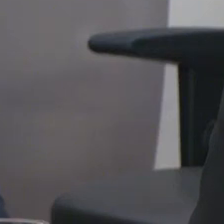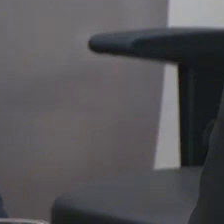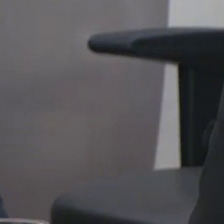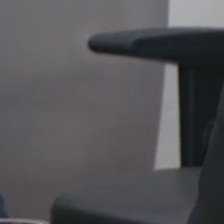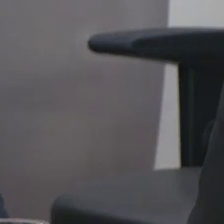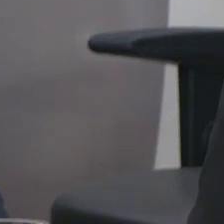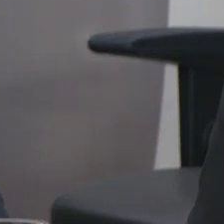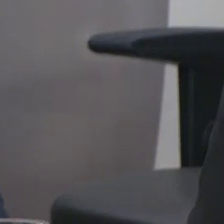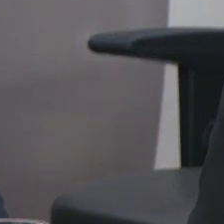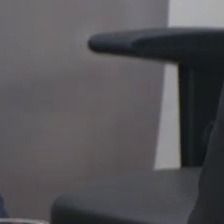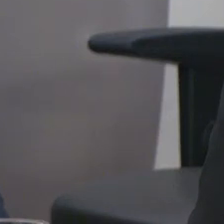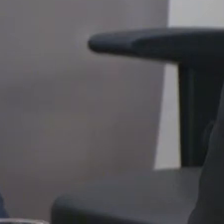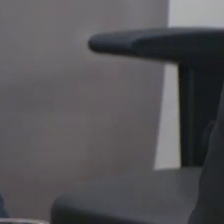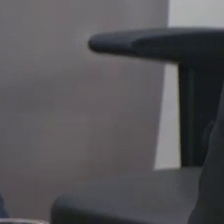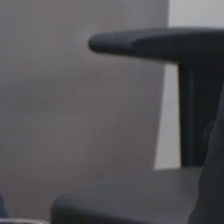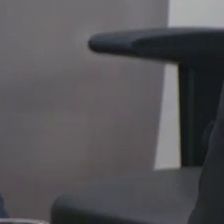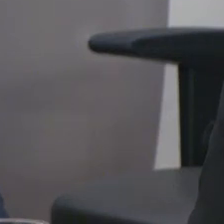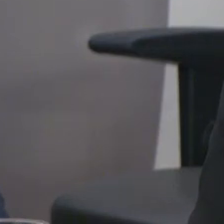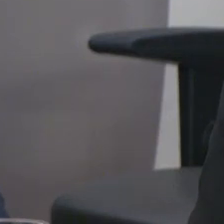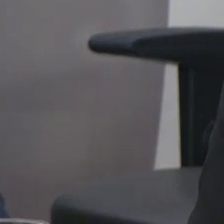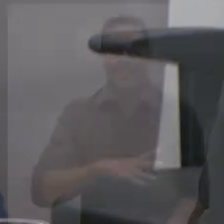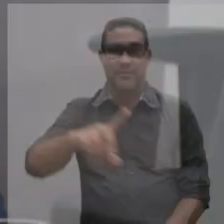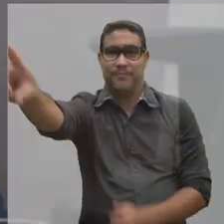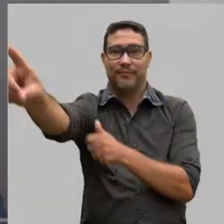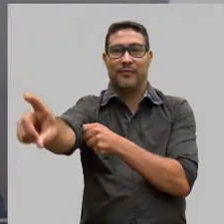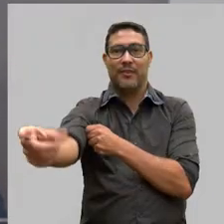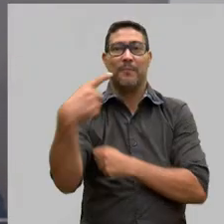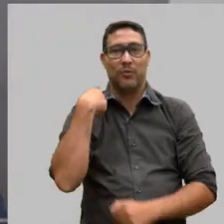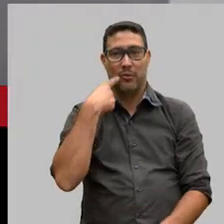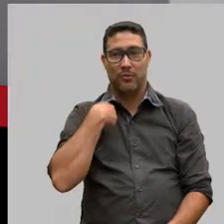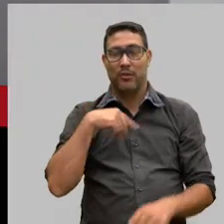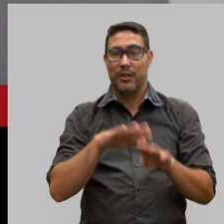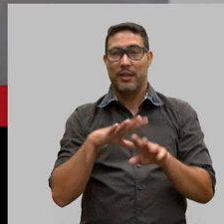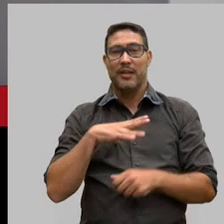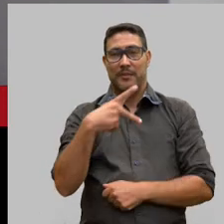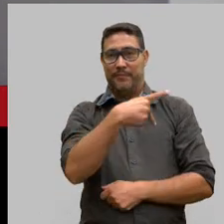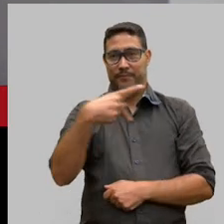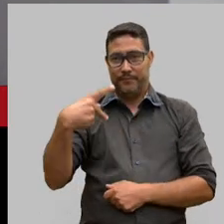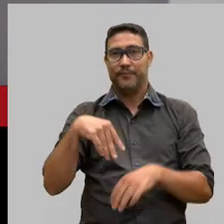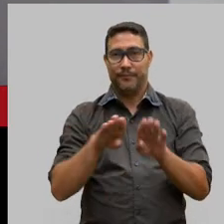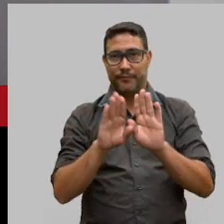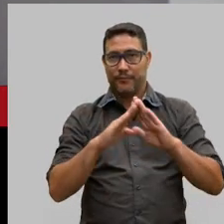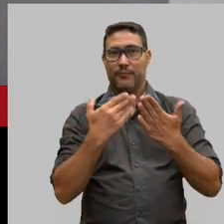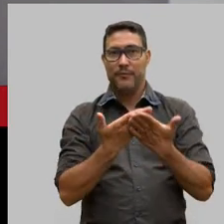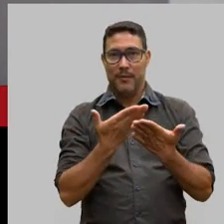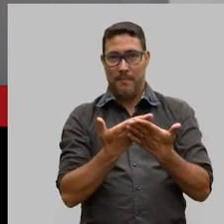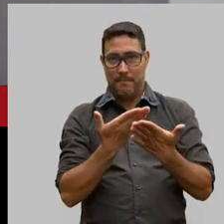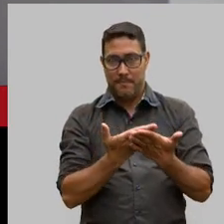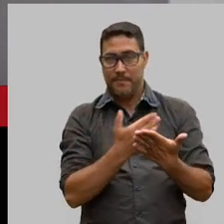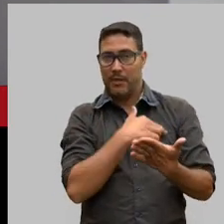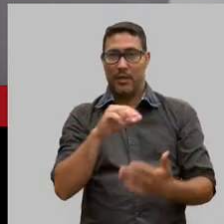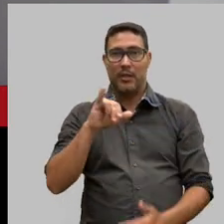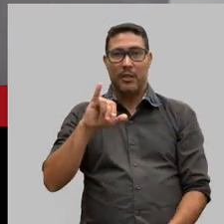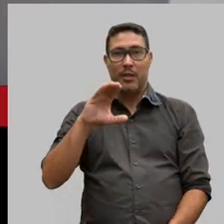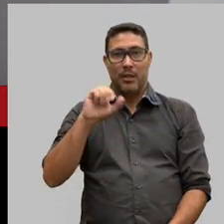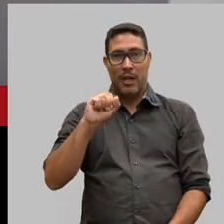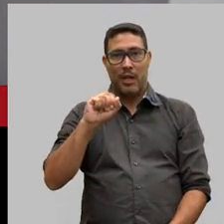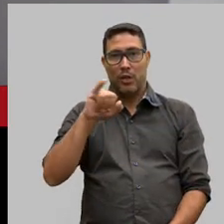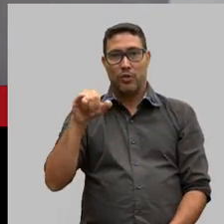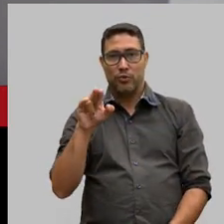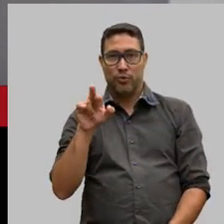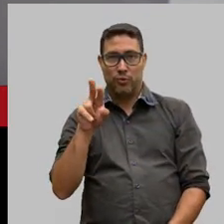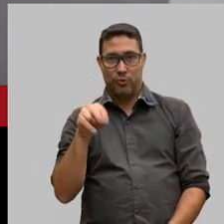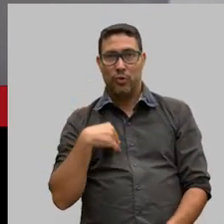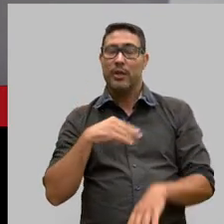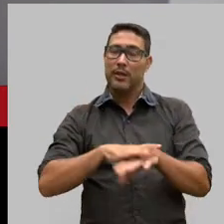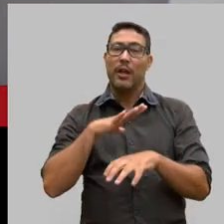é é diretora e presidente do direito na escola na subseção de Carmos do Cajuru e leva essa informação